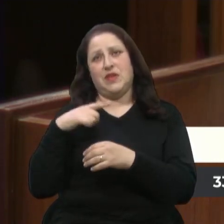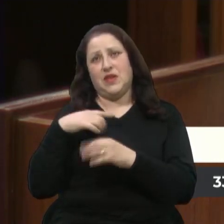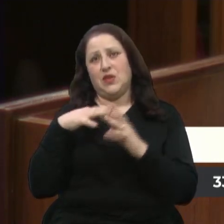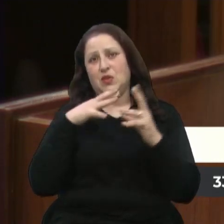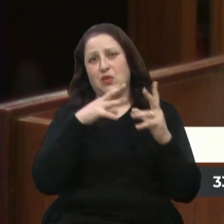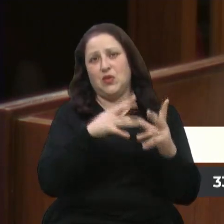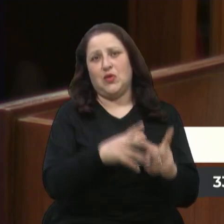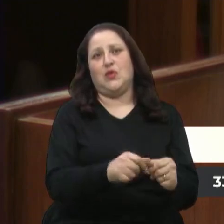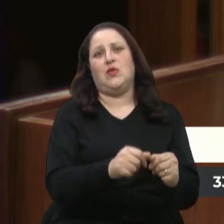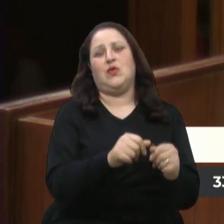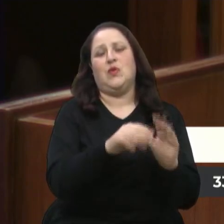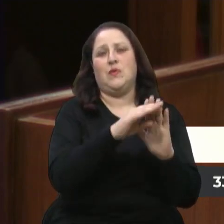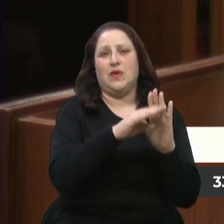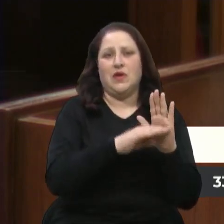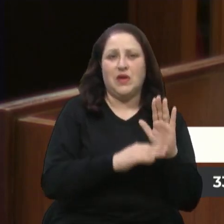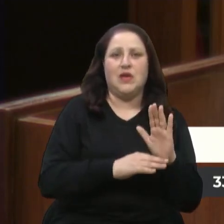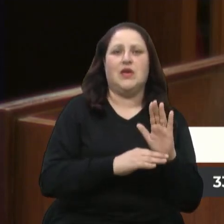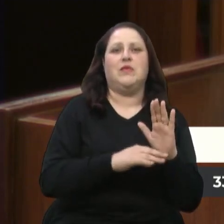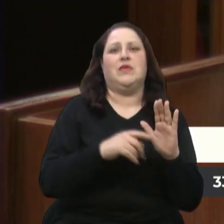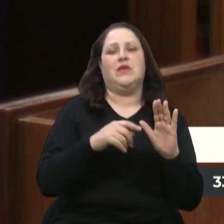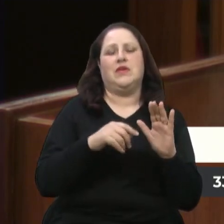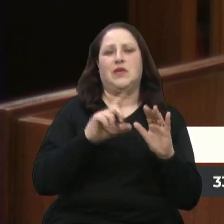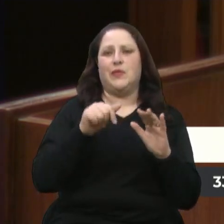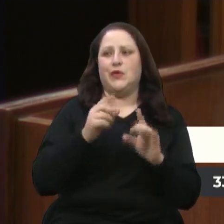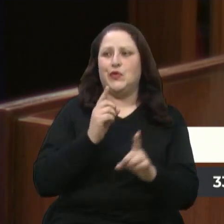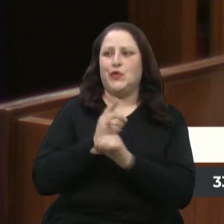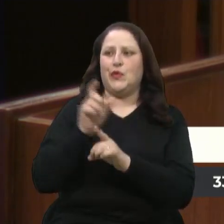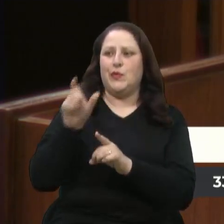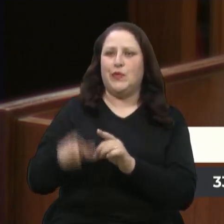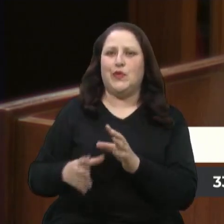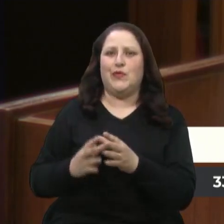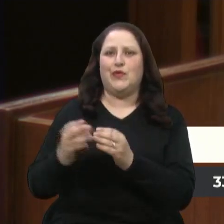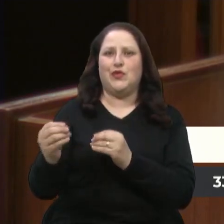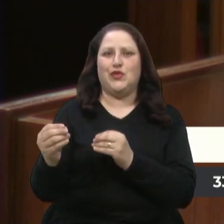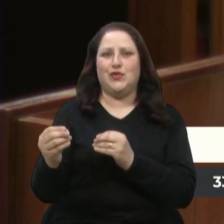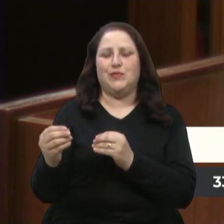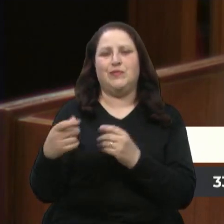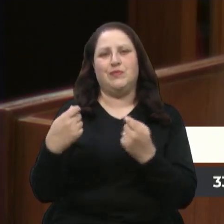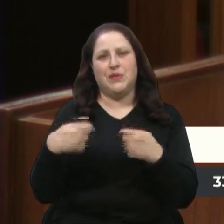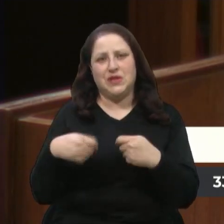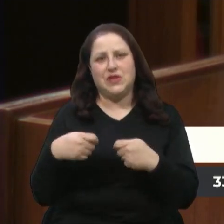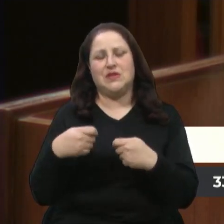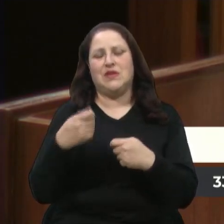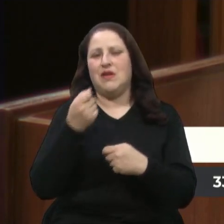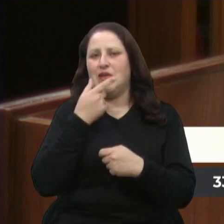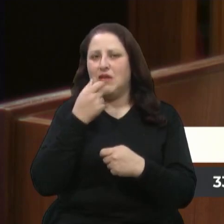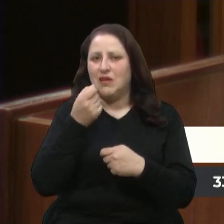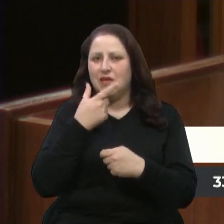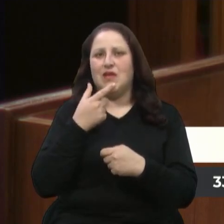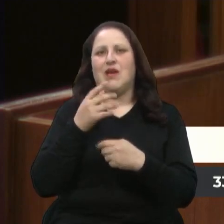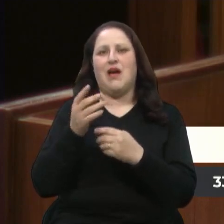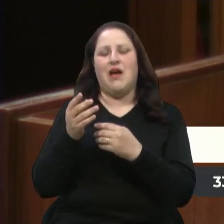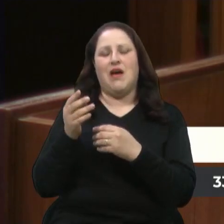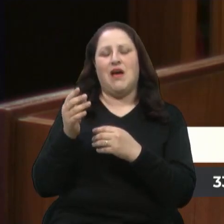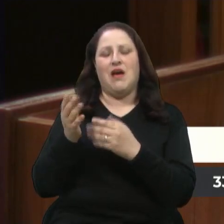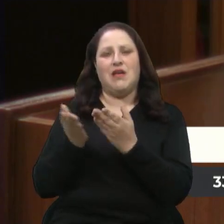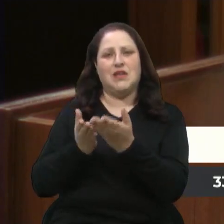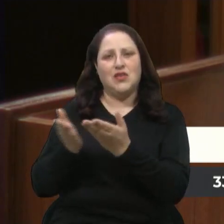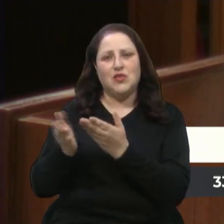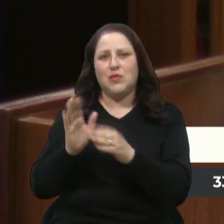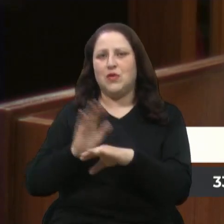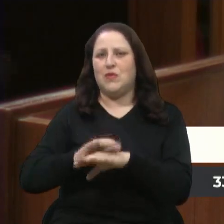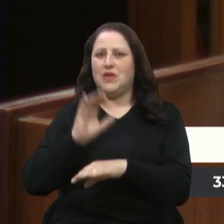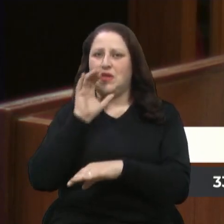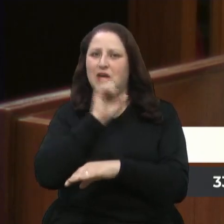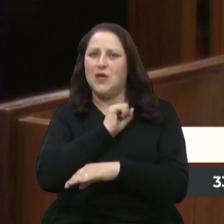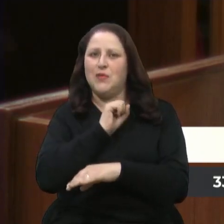fugiu. Não, então tem que ter uma contenção de medicamento, né? Enfim, um atendimento mais ágil, porque senão ele vai estar na rua. E